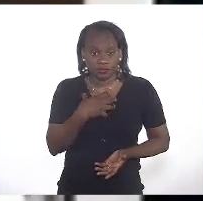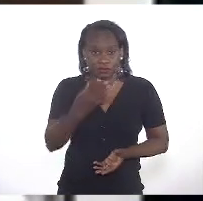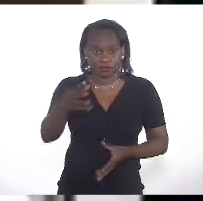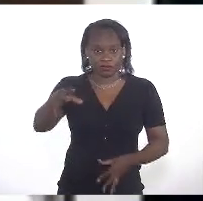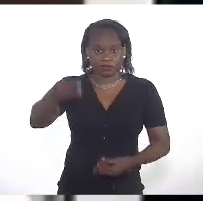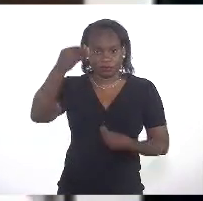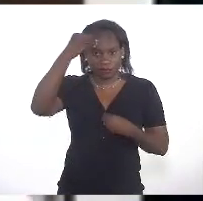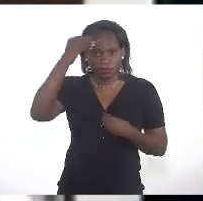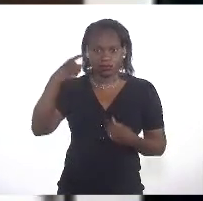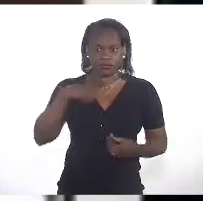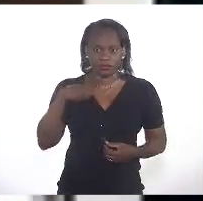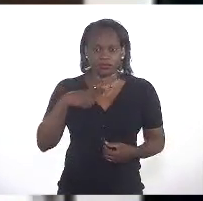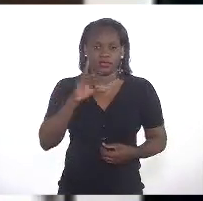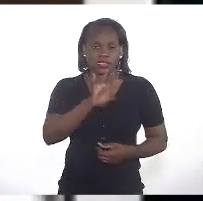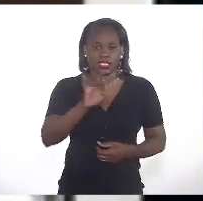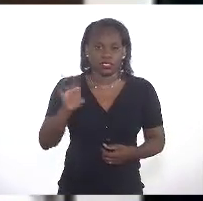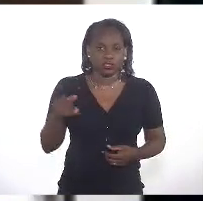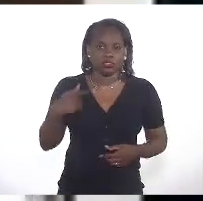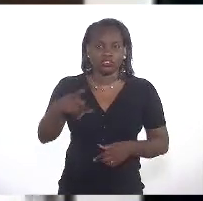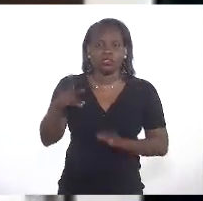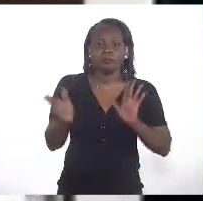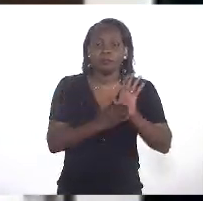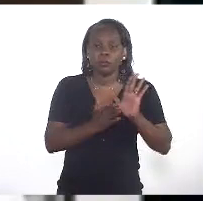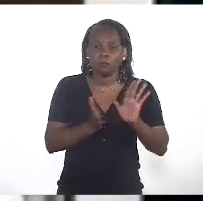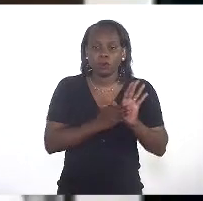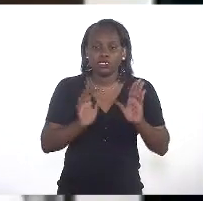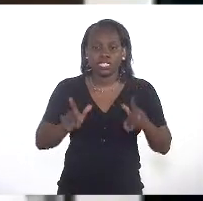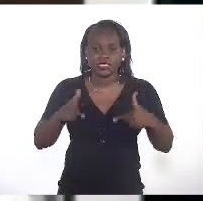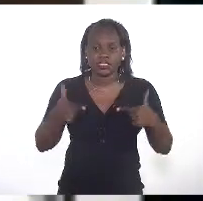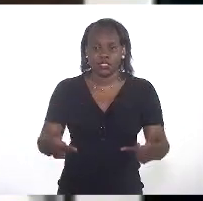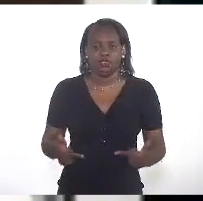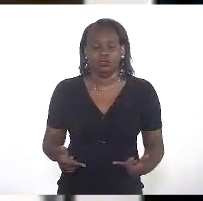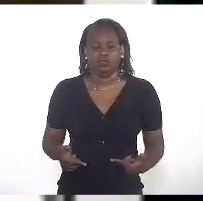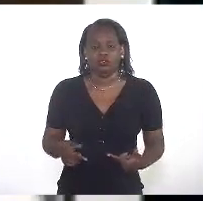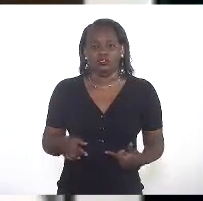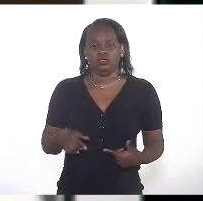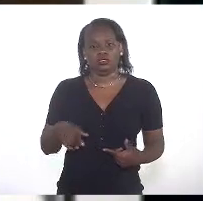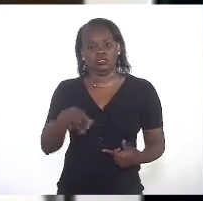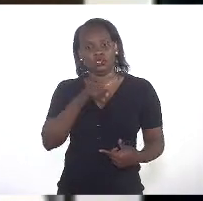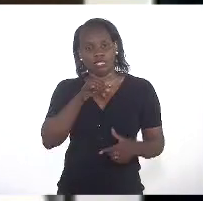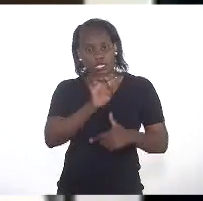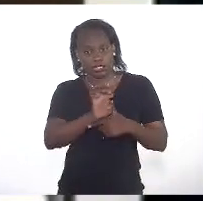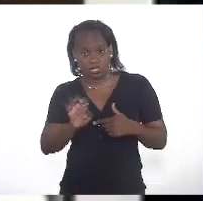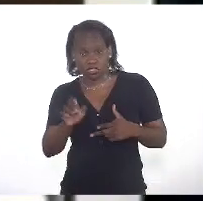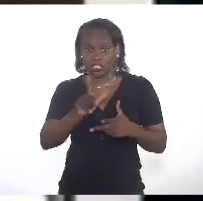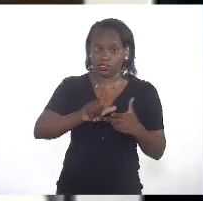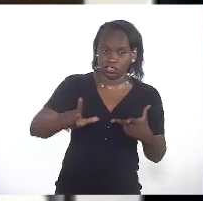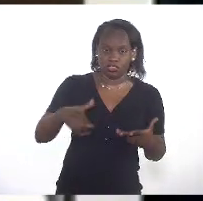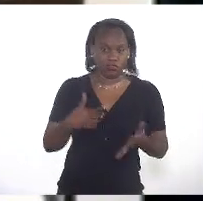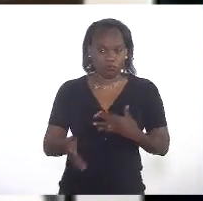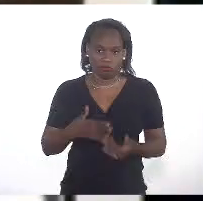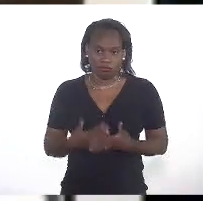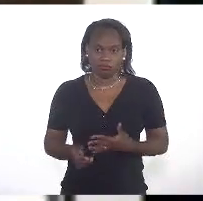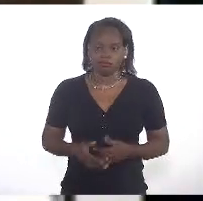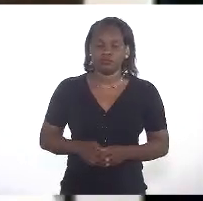incorporá-las nas suas propostas de ação, tanto como executivo como legislativo,